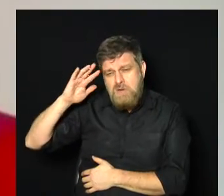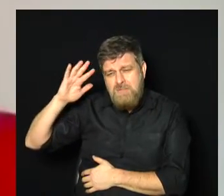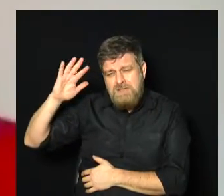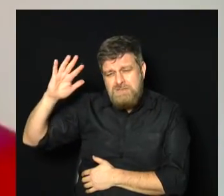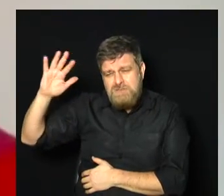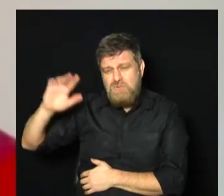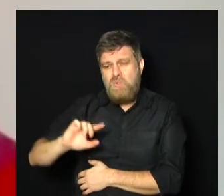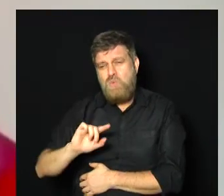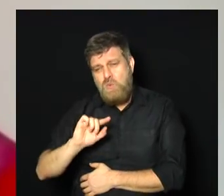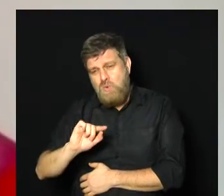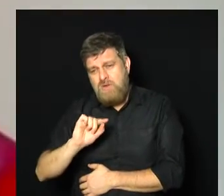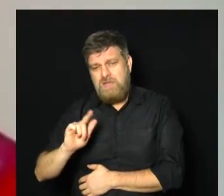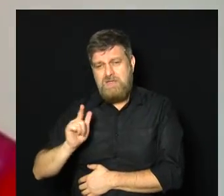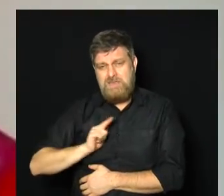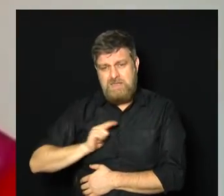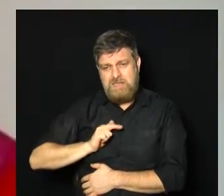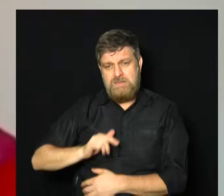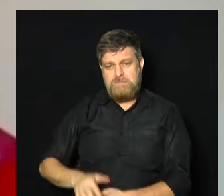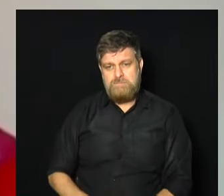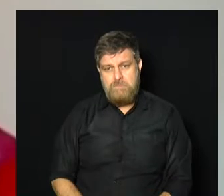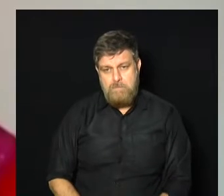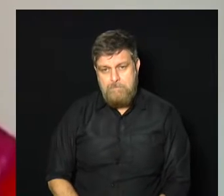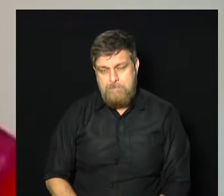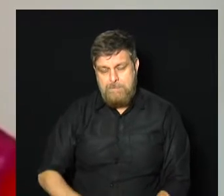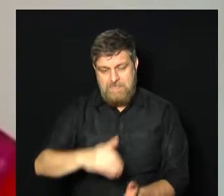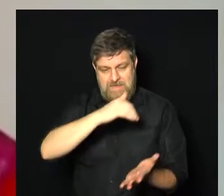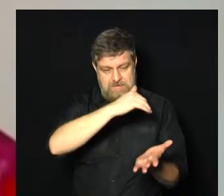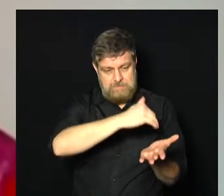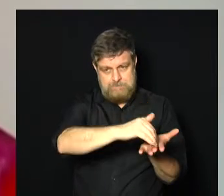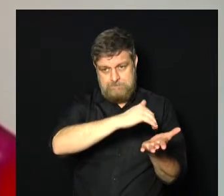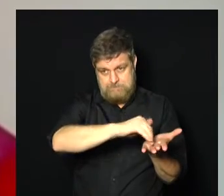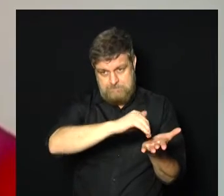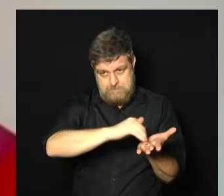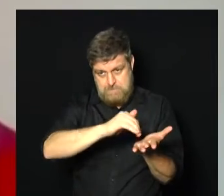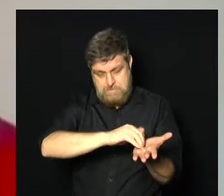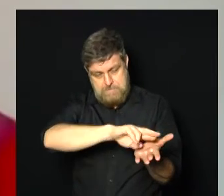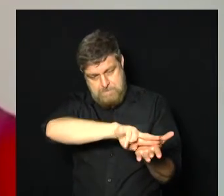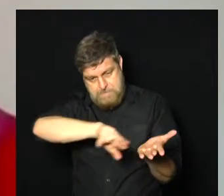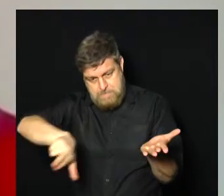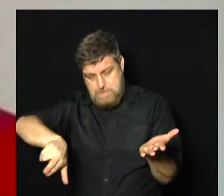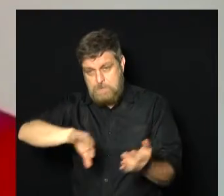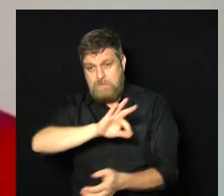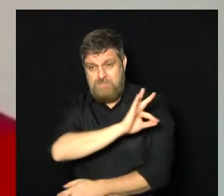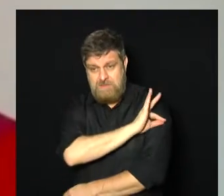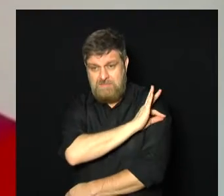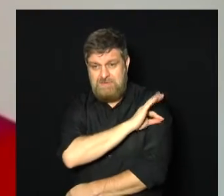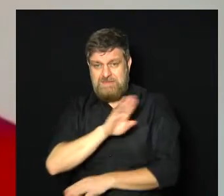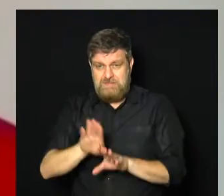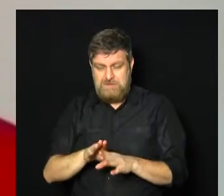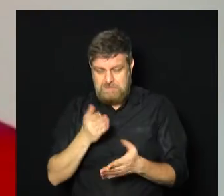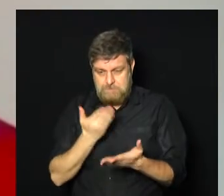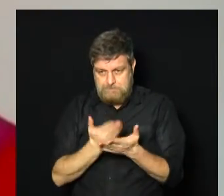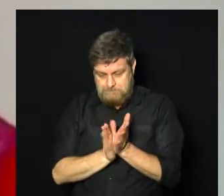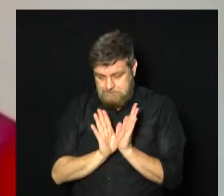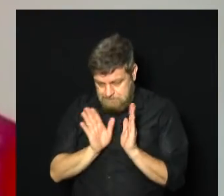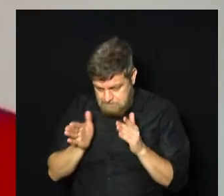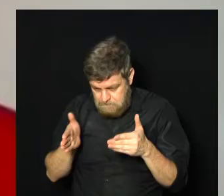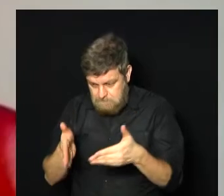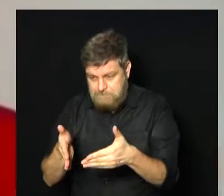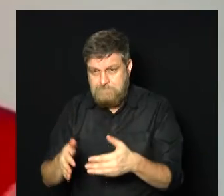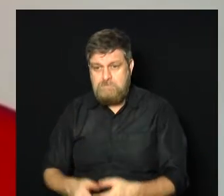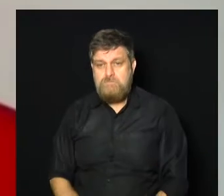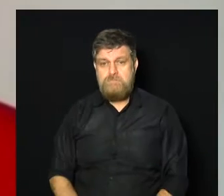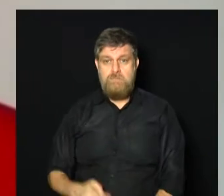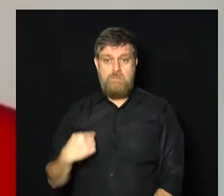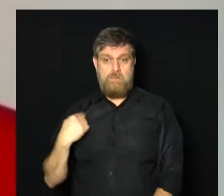que outras secretarias da prefeitura devem se debruçar, né? Mas do nosso lado